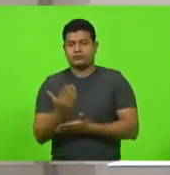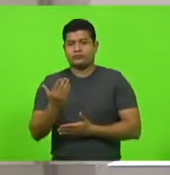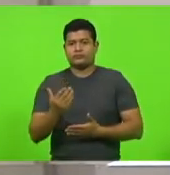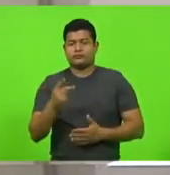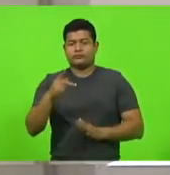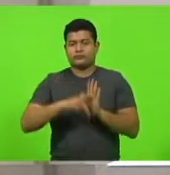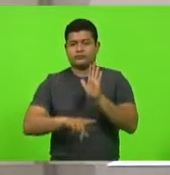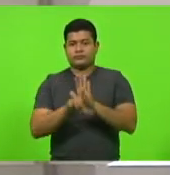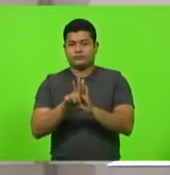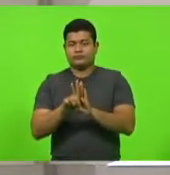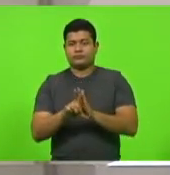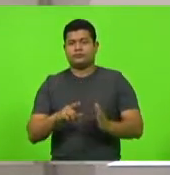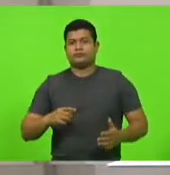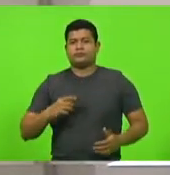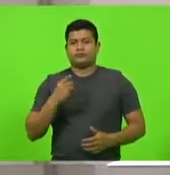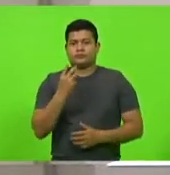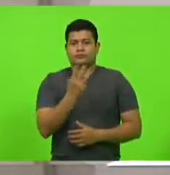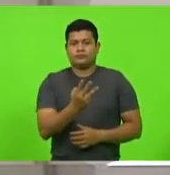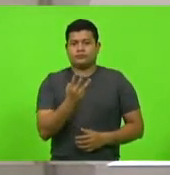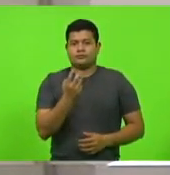de lei número